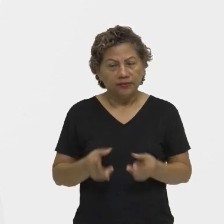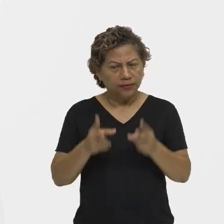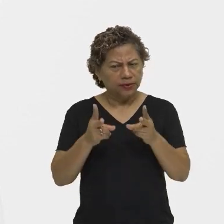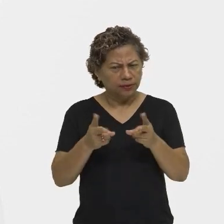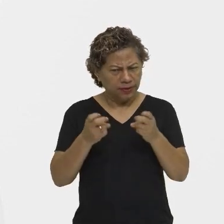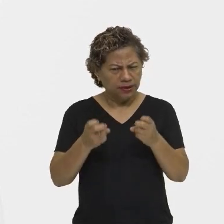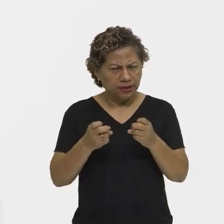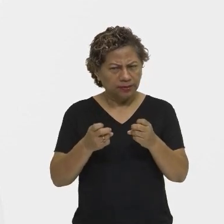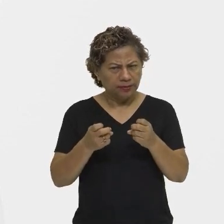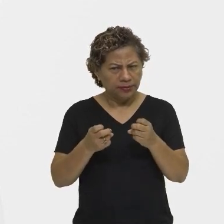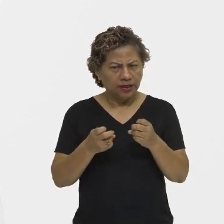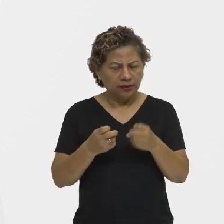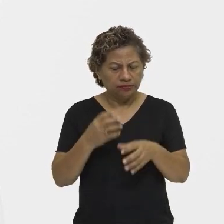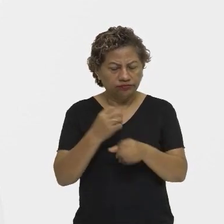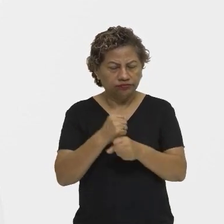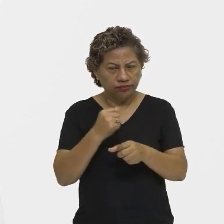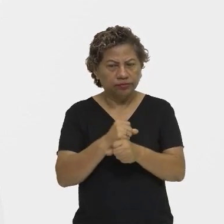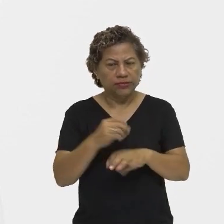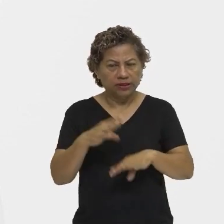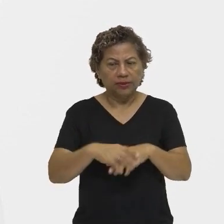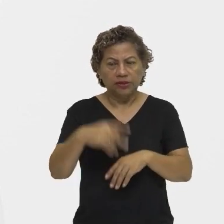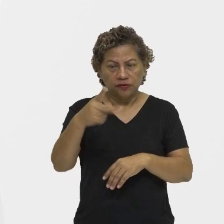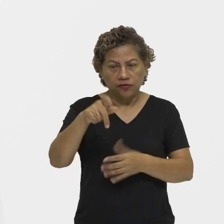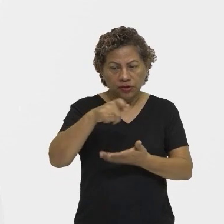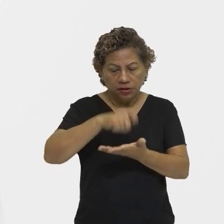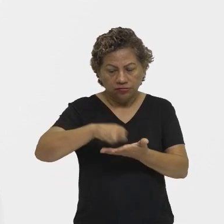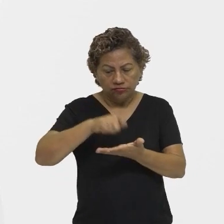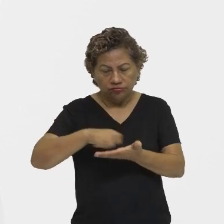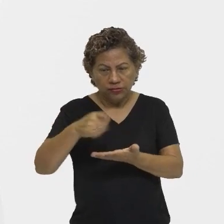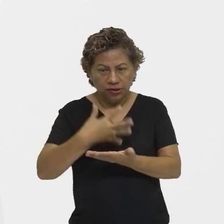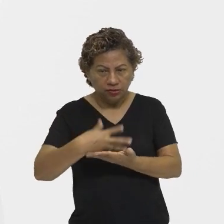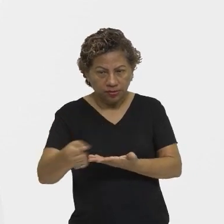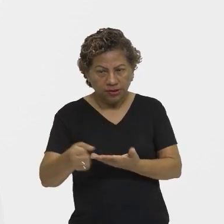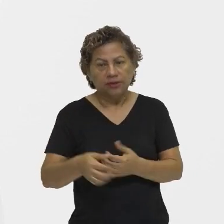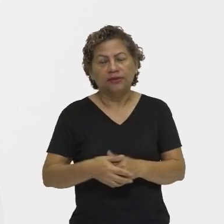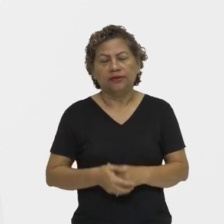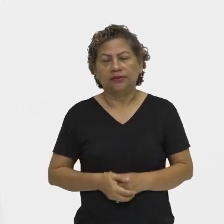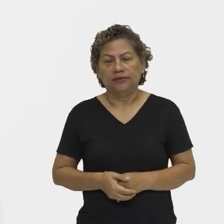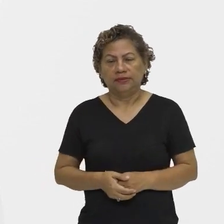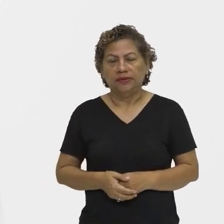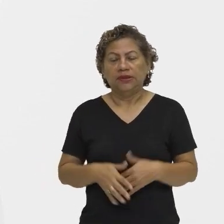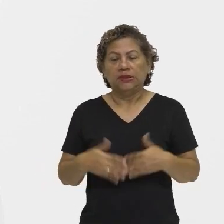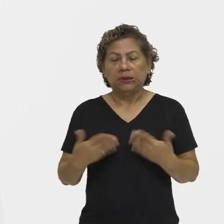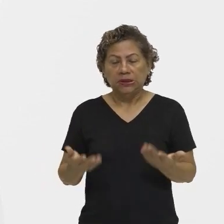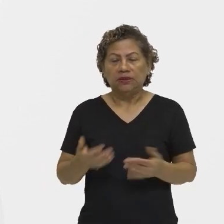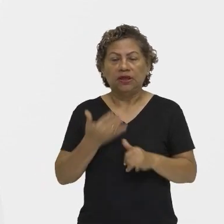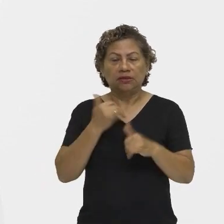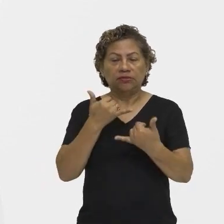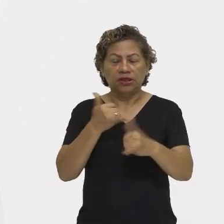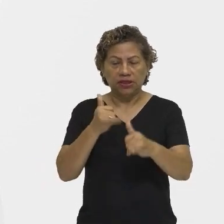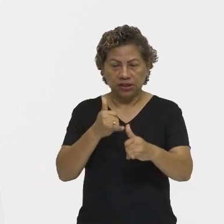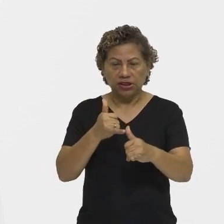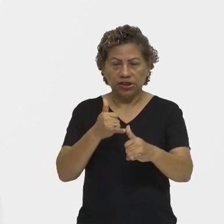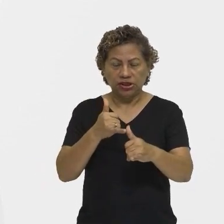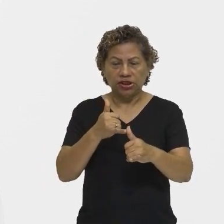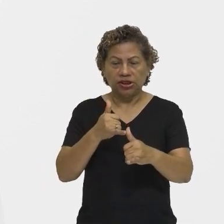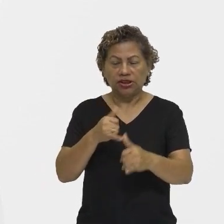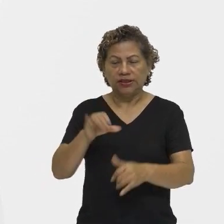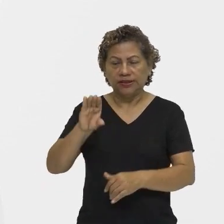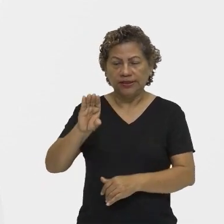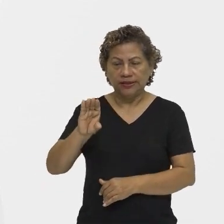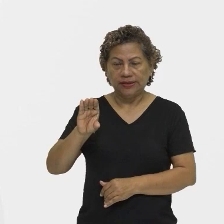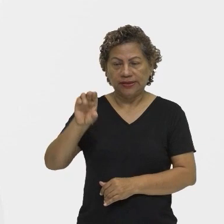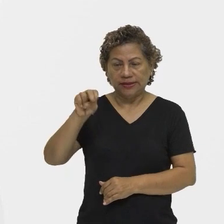matemática importante aí que você já tem anotado, ela define o que a gente chama de energia cinética. E